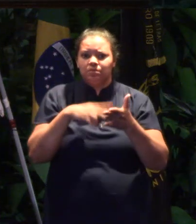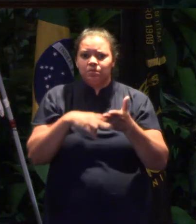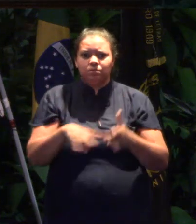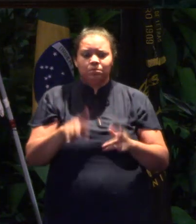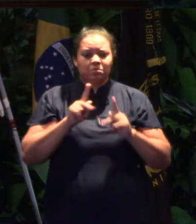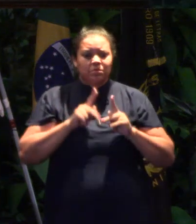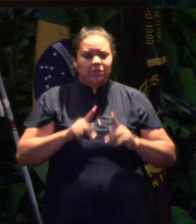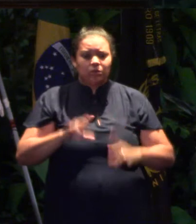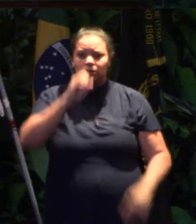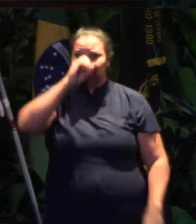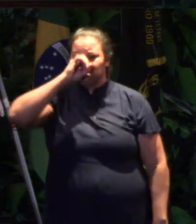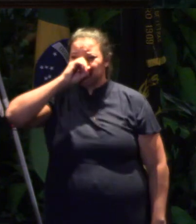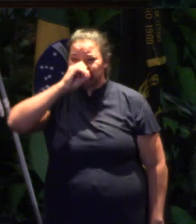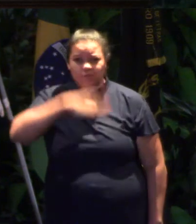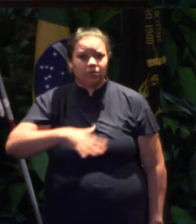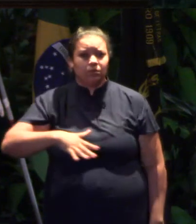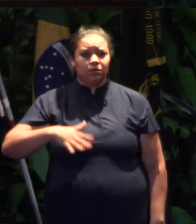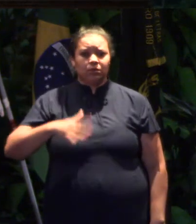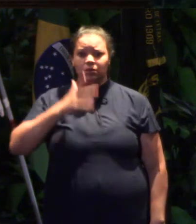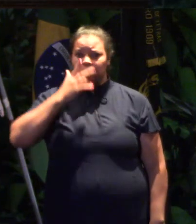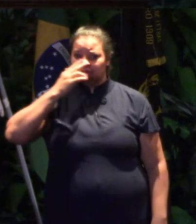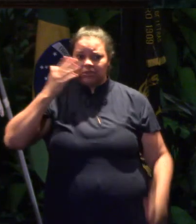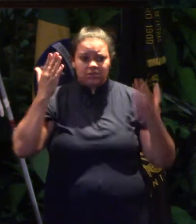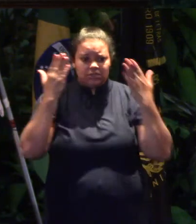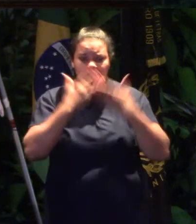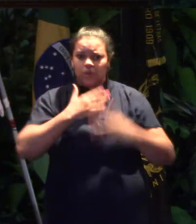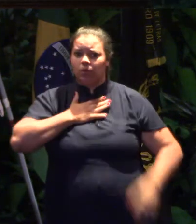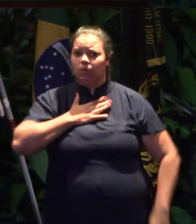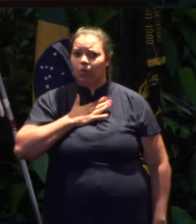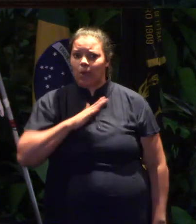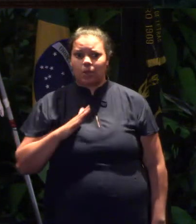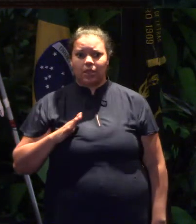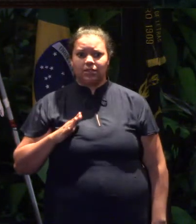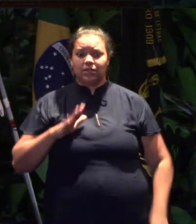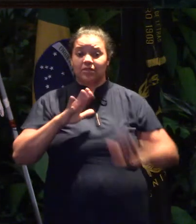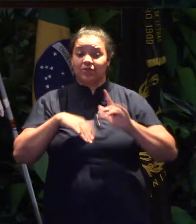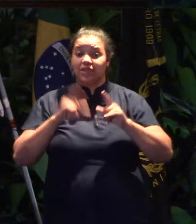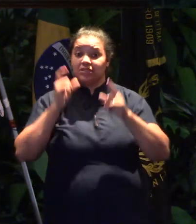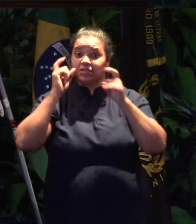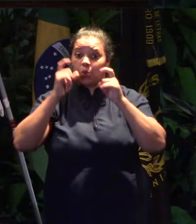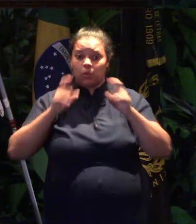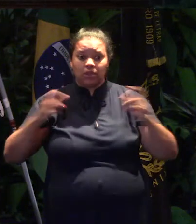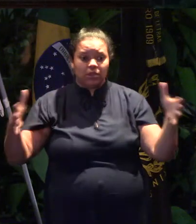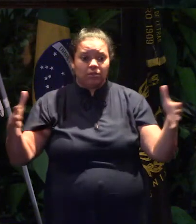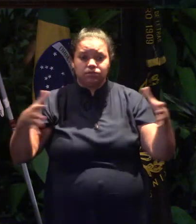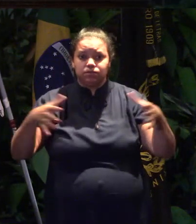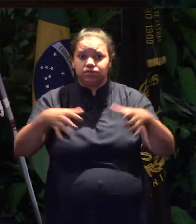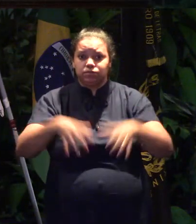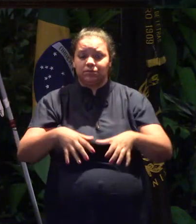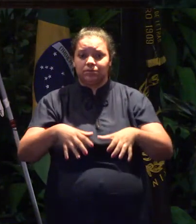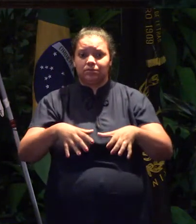cegas, principalmente quando elas se reúnem, quando elas têm que disputar o espaço, elas têm